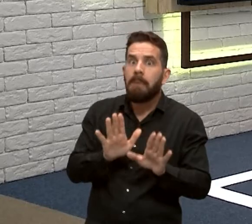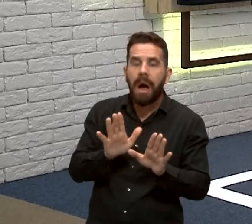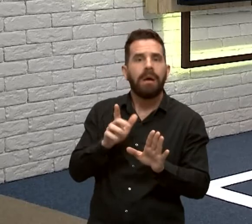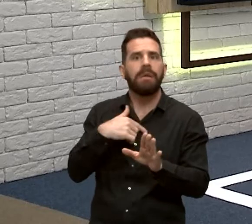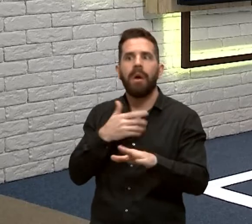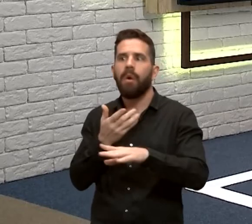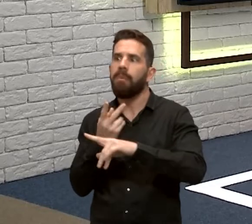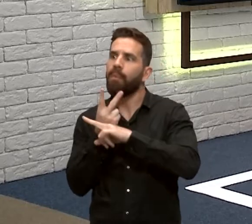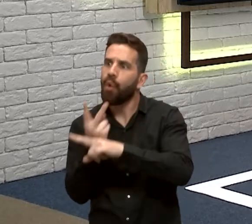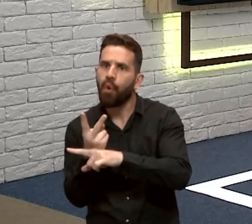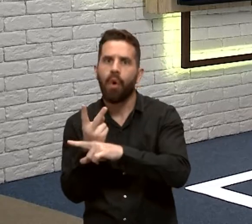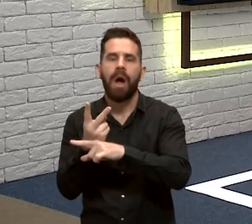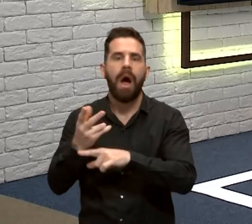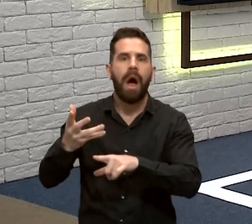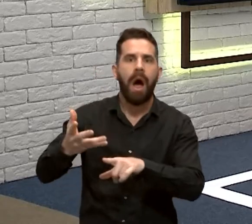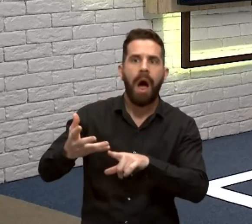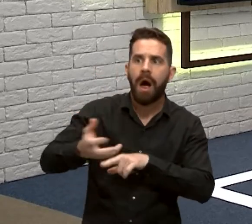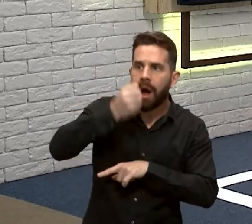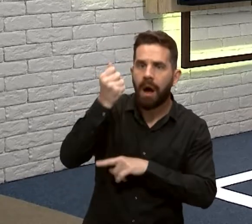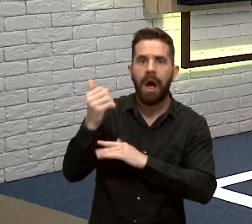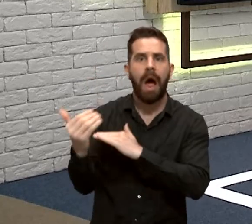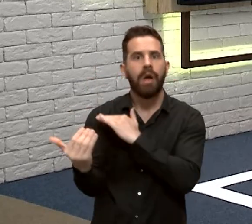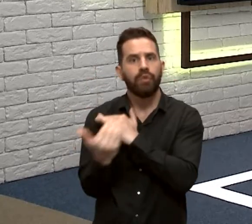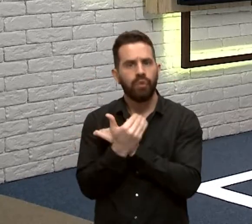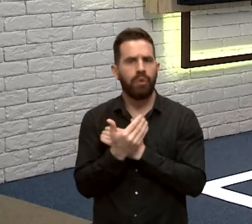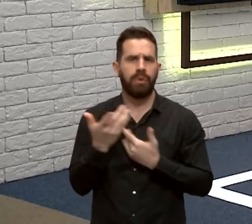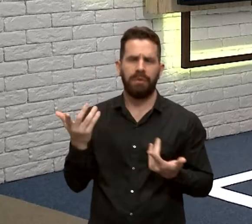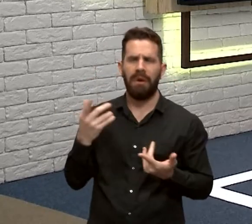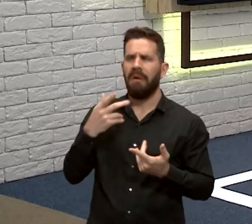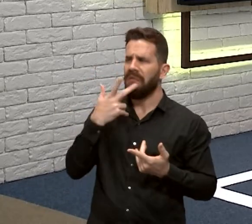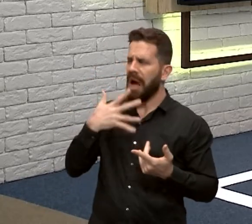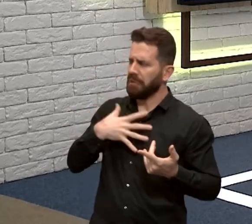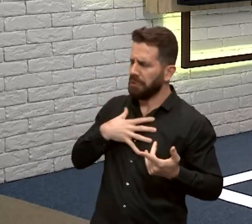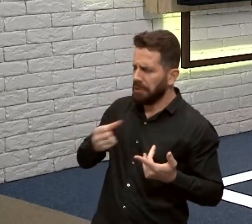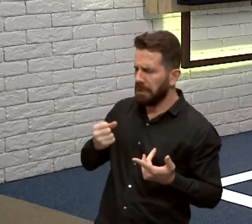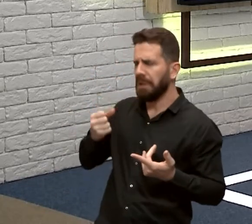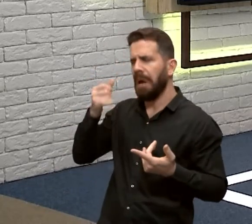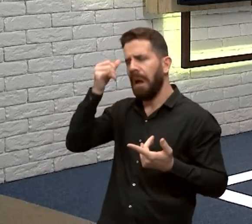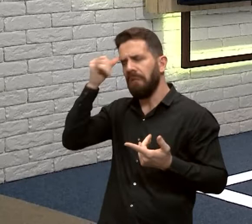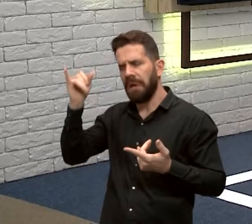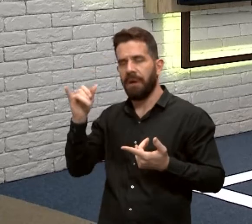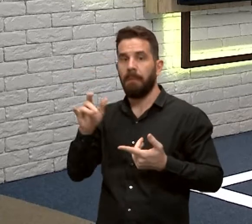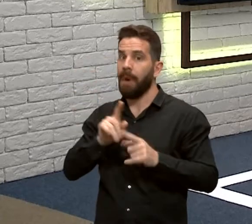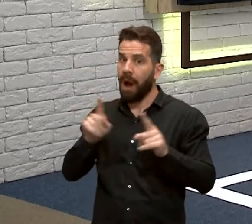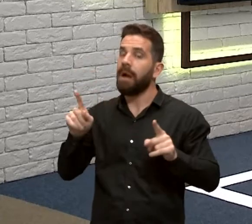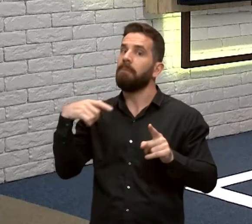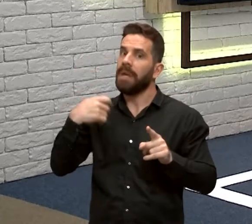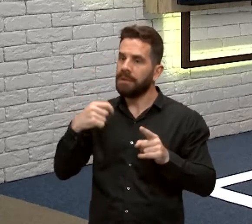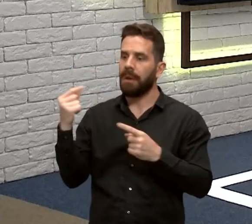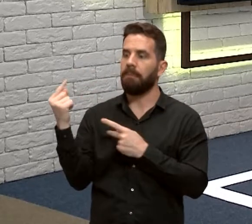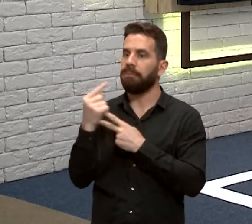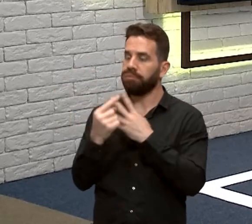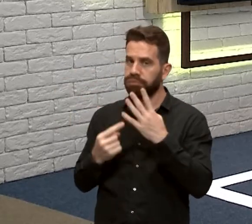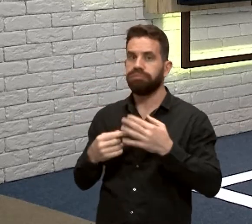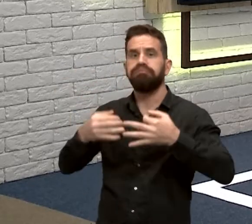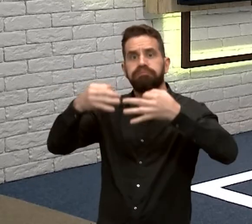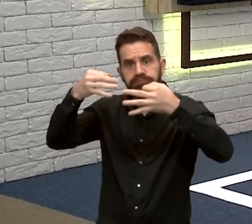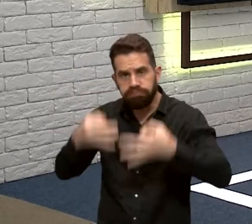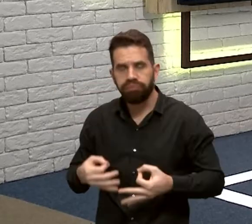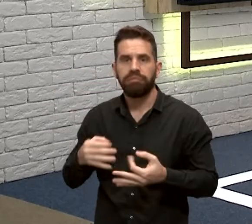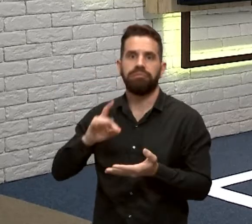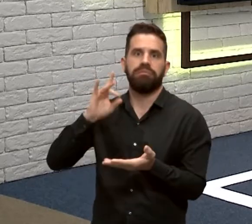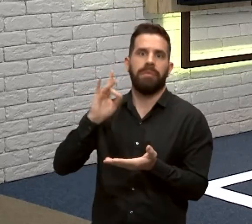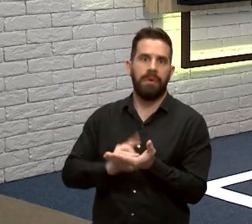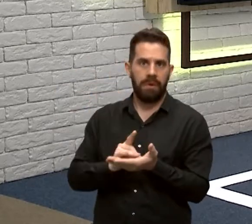ser só falar de suicídio, risco, prevenção, e não caminhar por esse viés aí, de exatamente passar